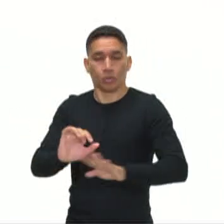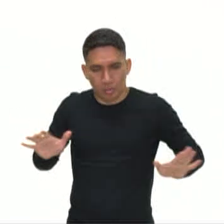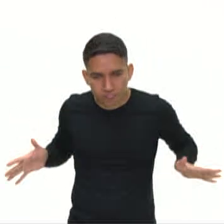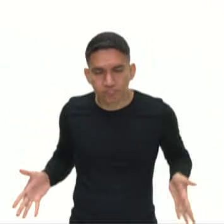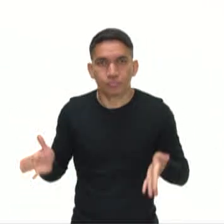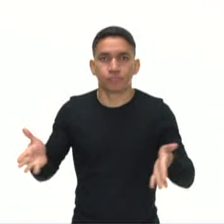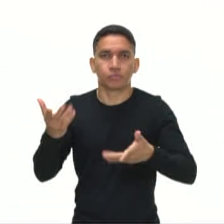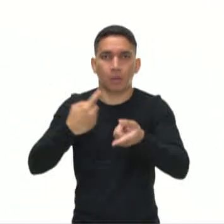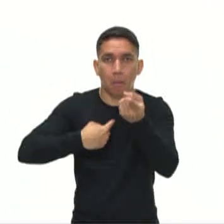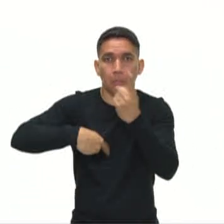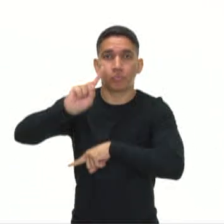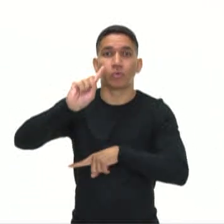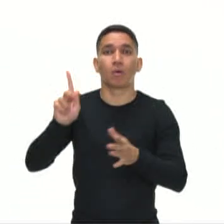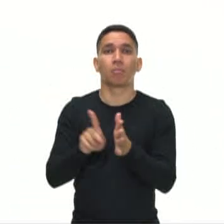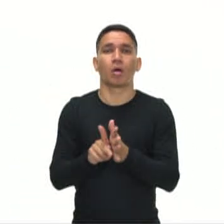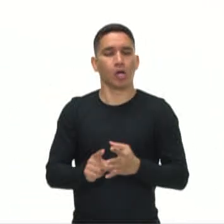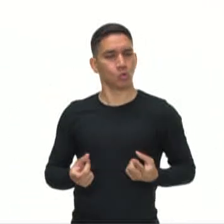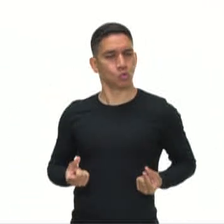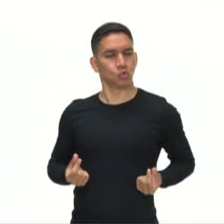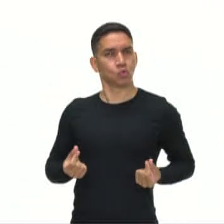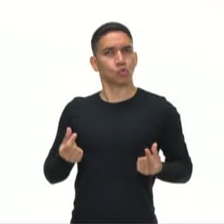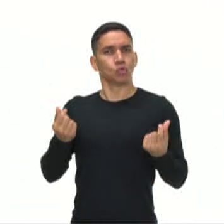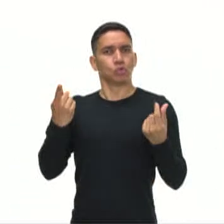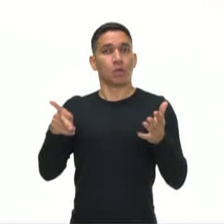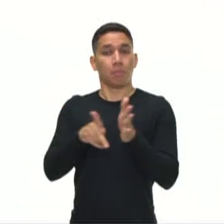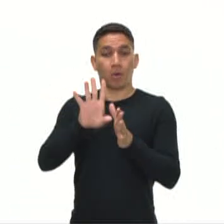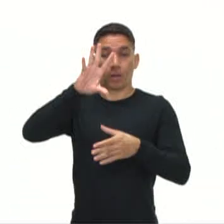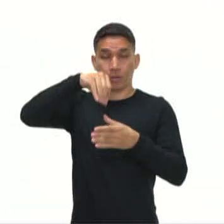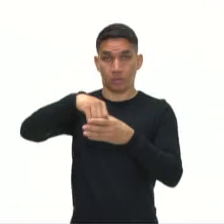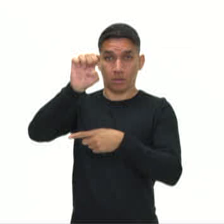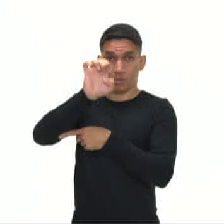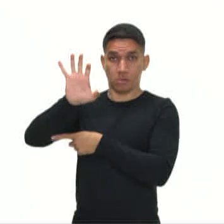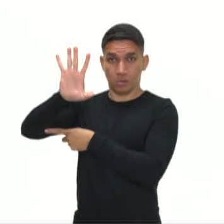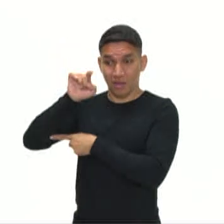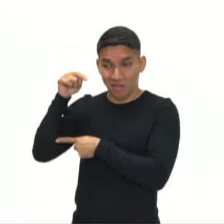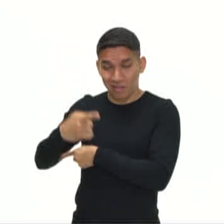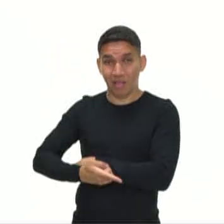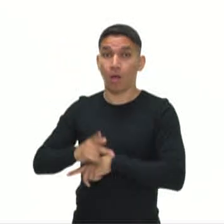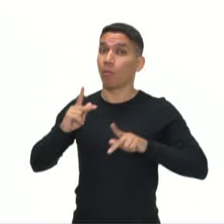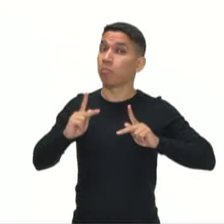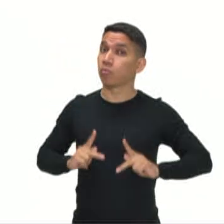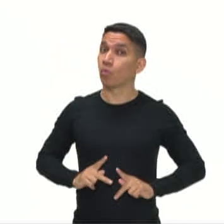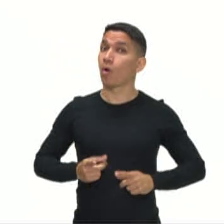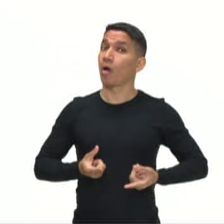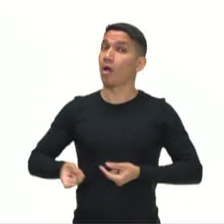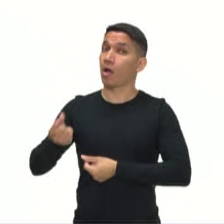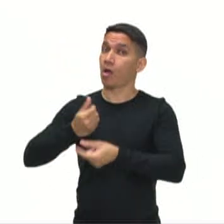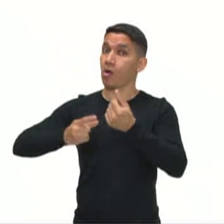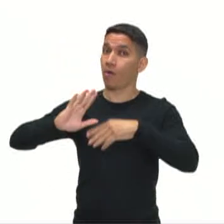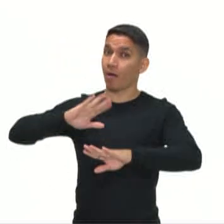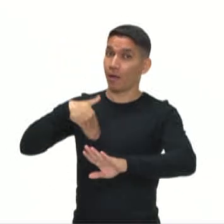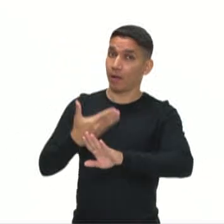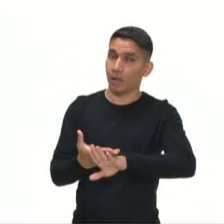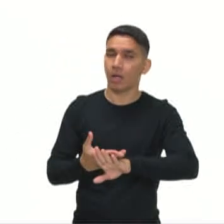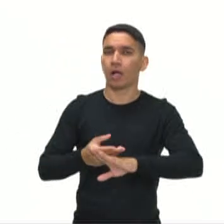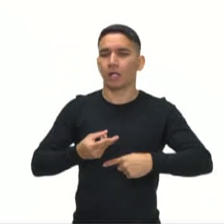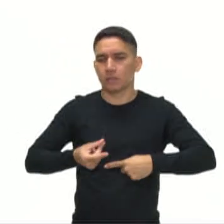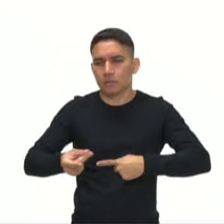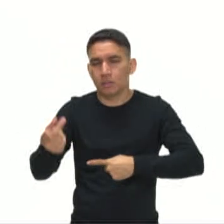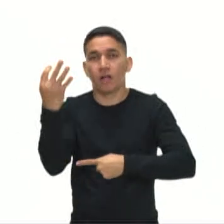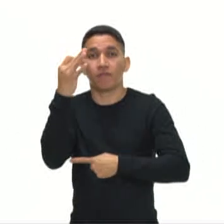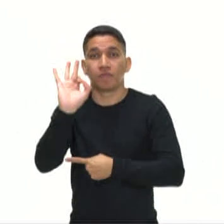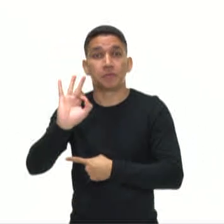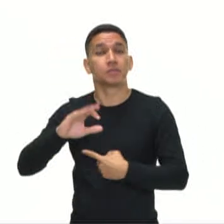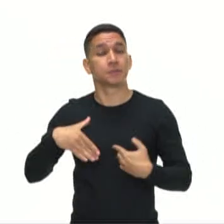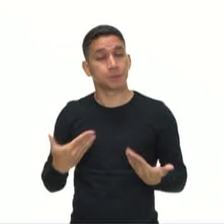Impulsionou a produção de artigos de luxo para abastecer o mercado europeu. Esse comportamento econômico tem reflexo no mercado francês até os